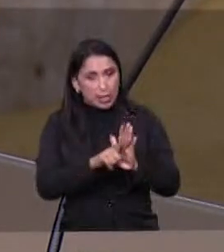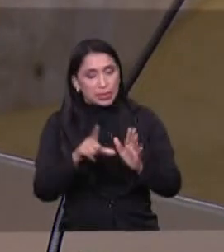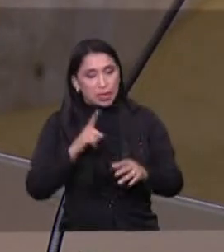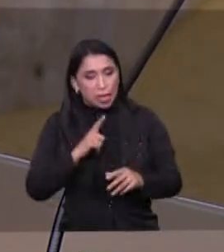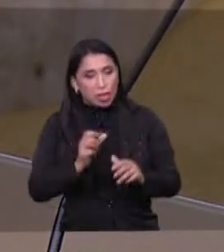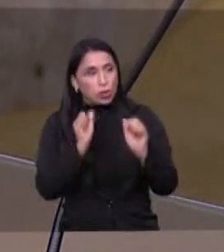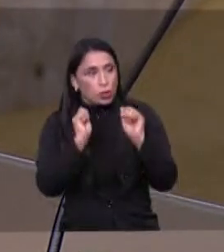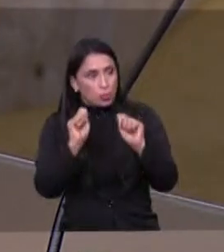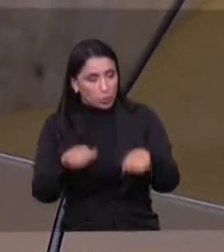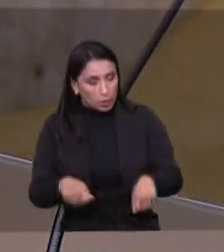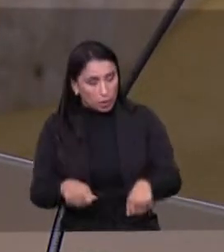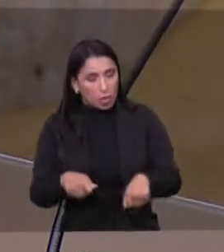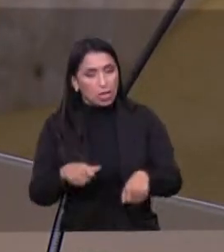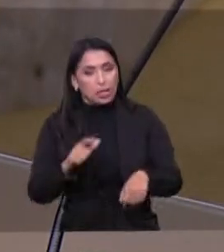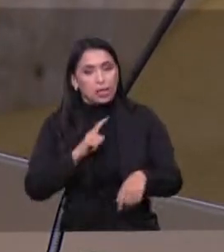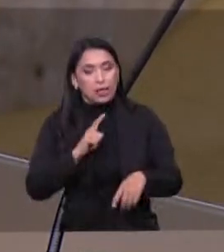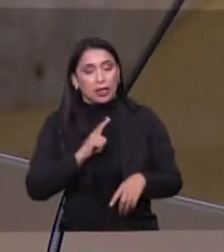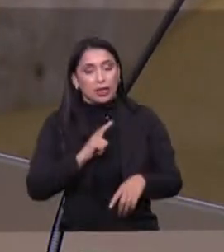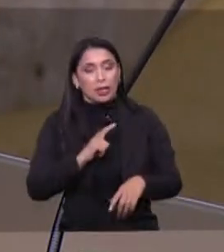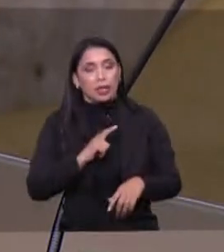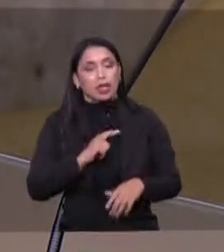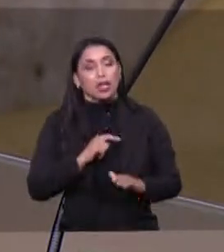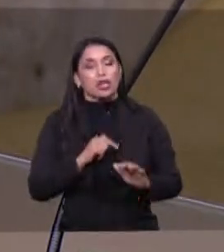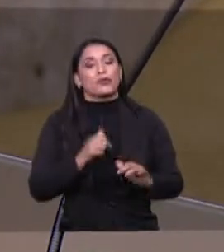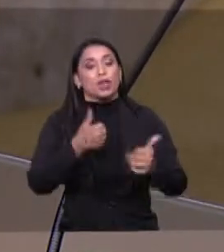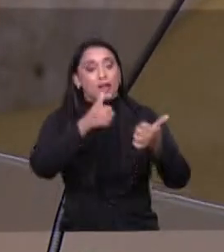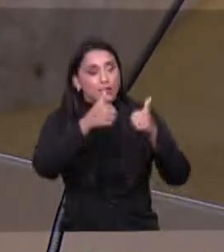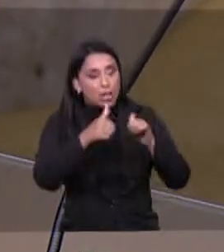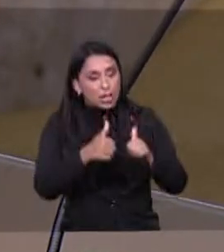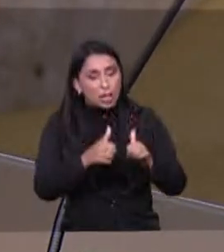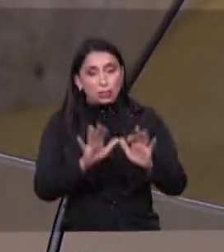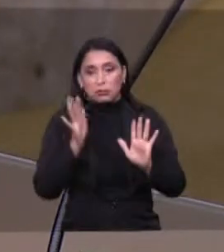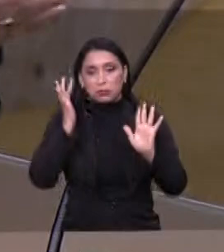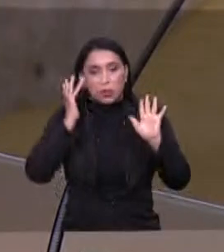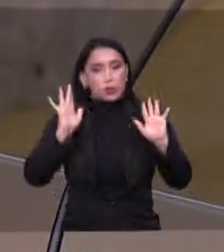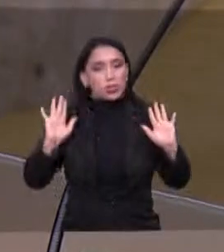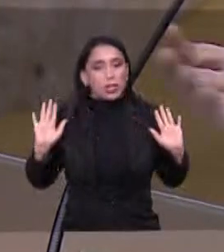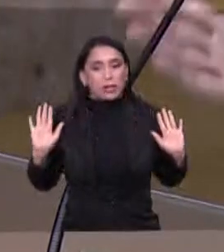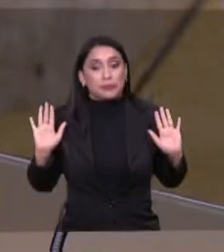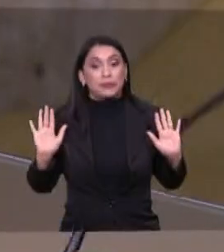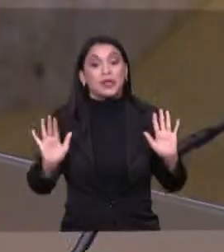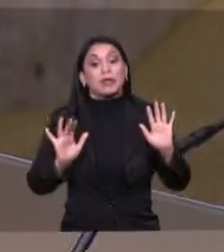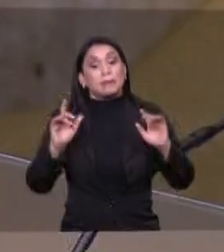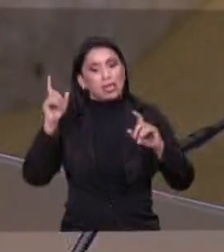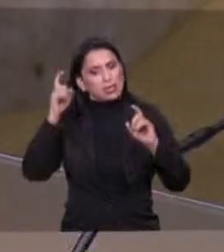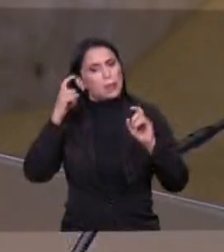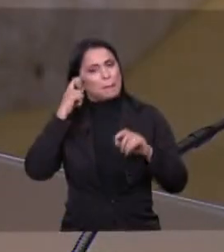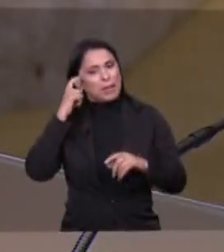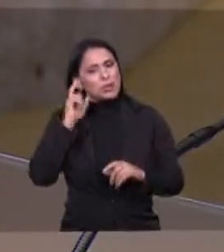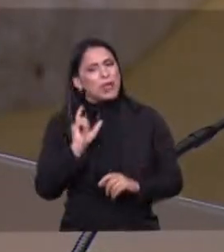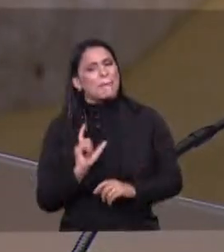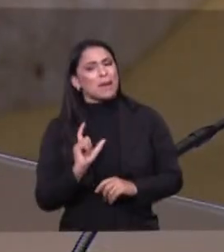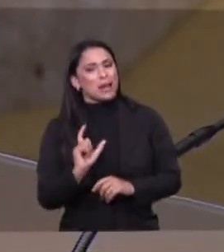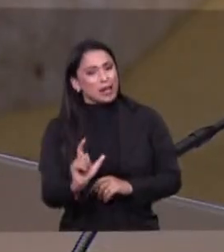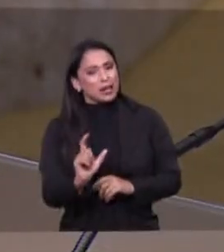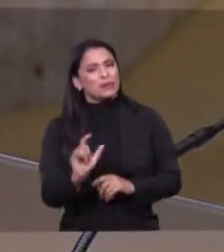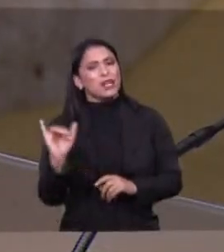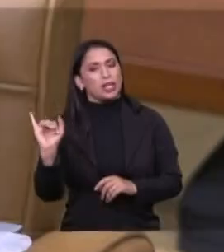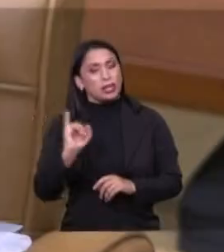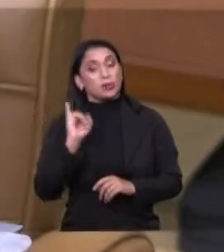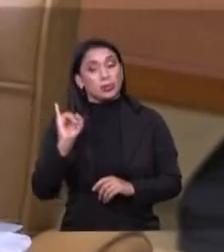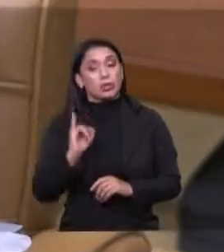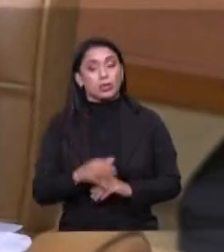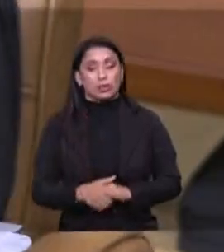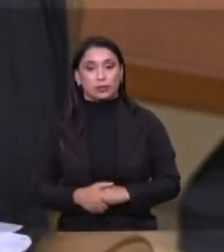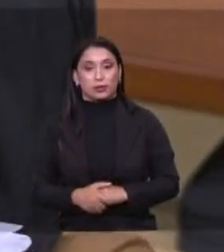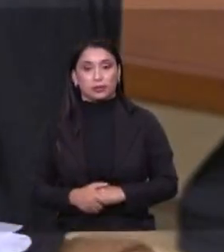nacional, ou investido segundo critérios que forem... Não sei, mas eu acho que a preocupação é muito razoável e muito importante. Por isso que